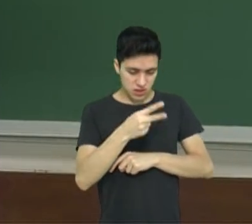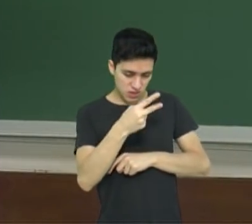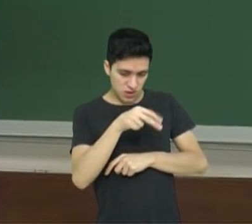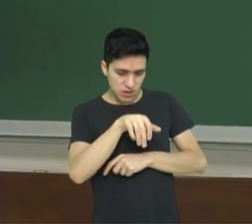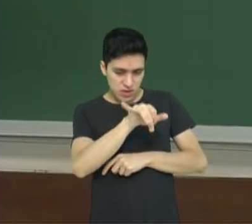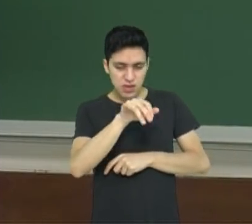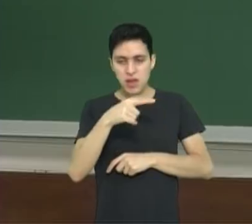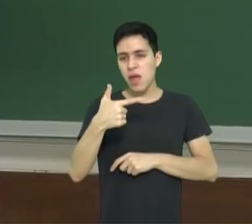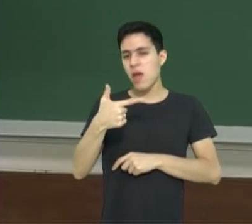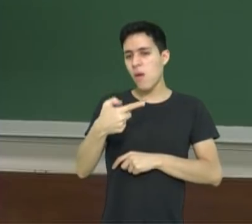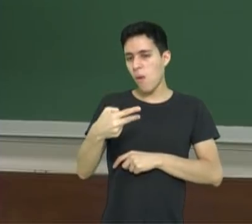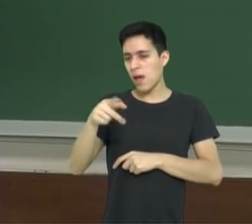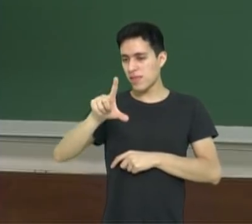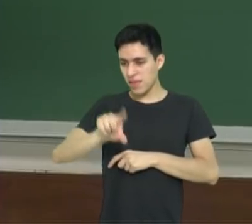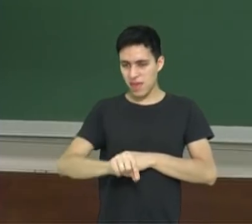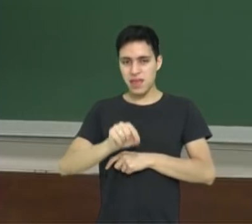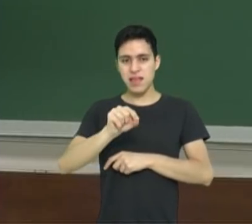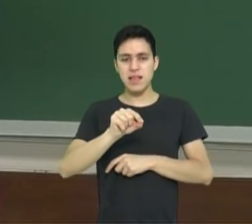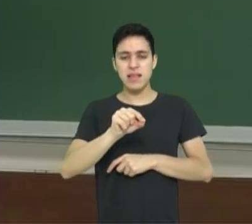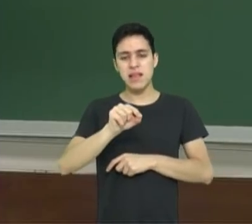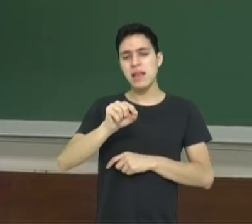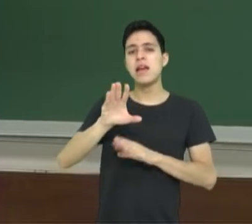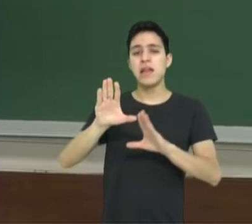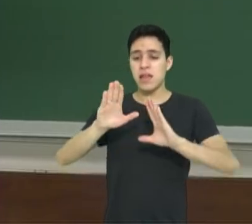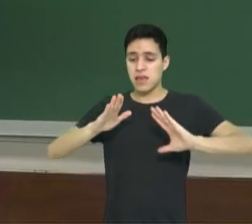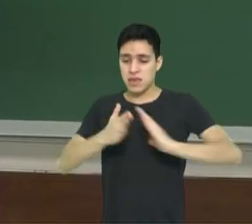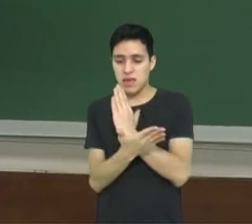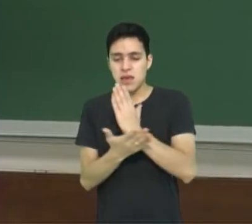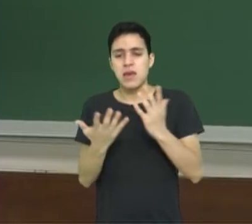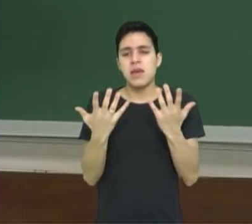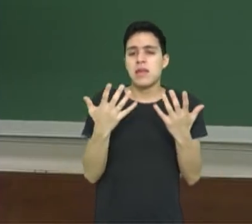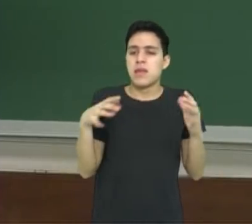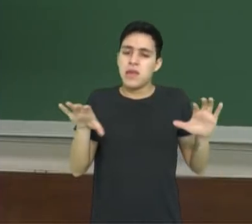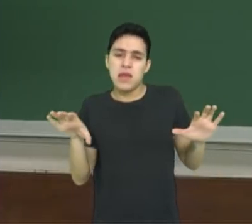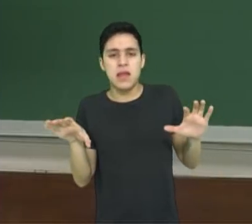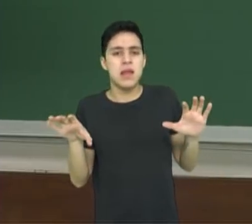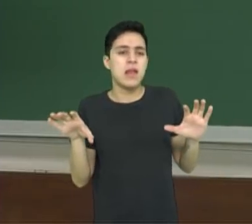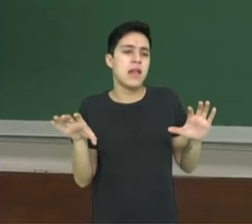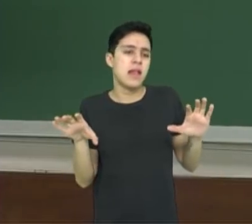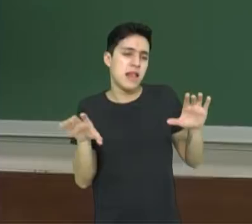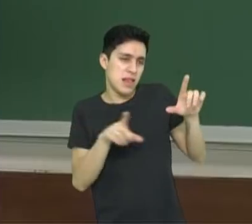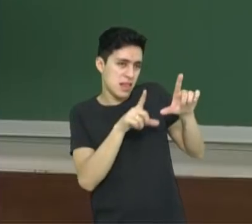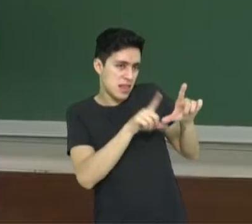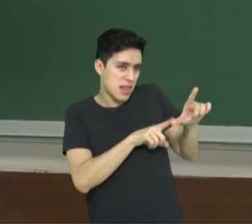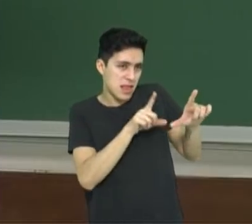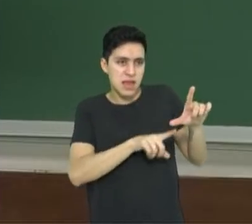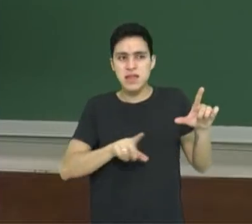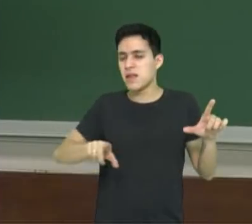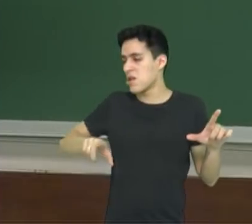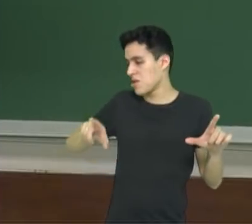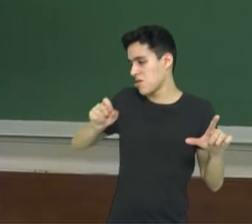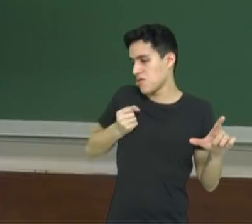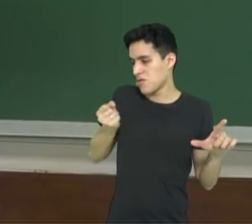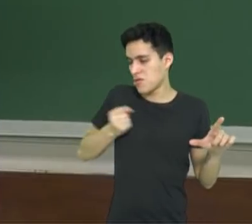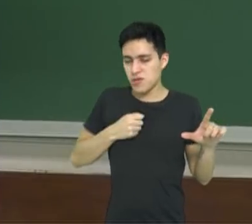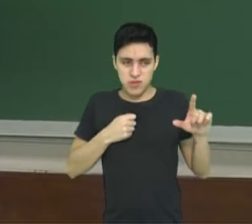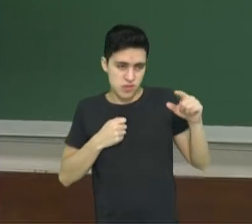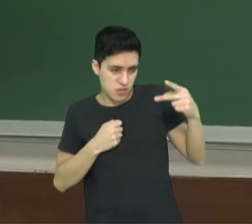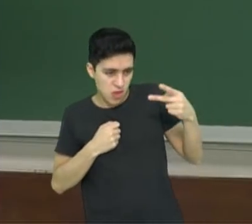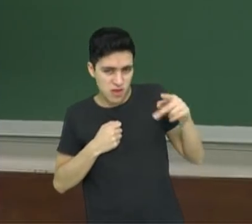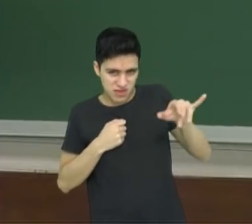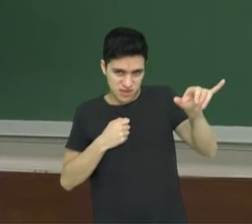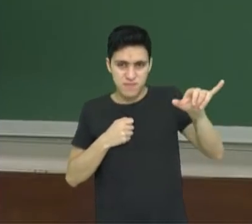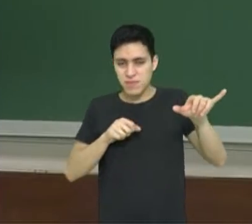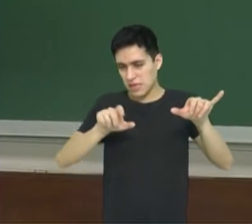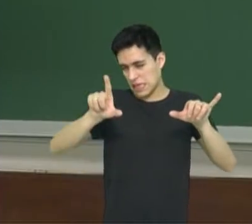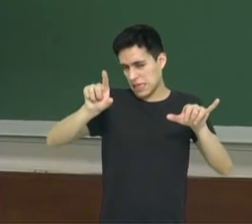igual a 10. Letra para um lado, número para o outro. Deixo o 2y aqui, copio o 10,